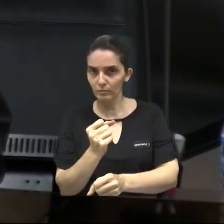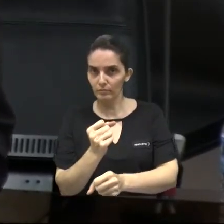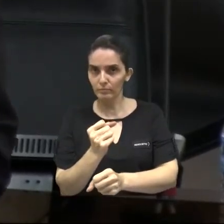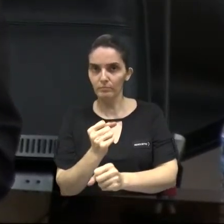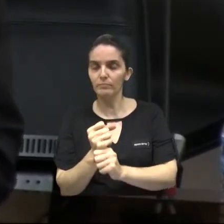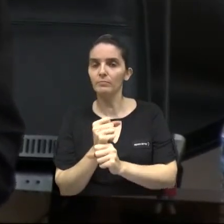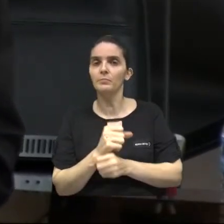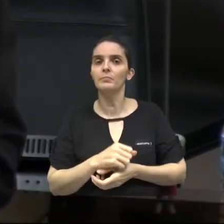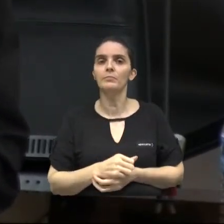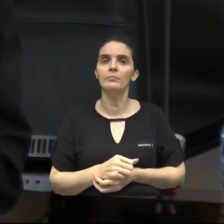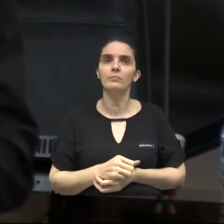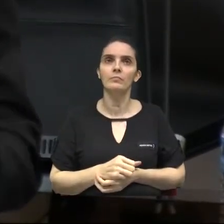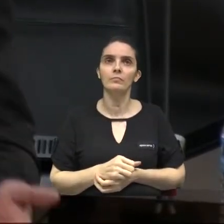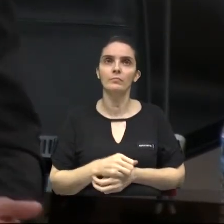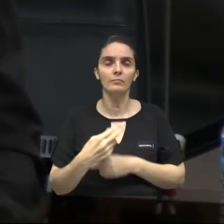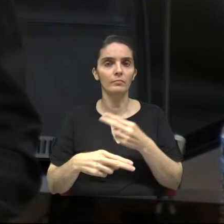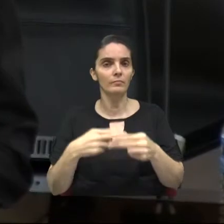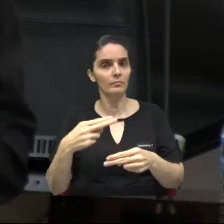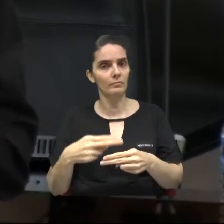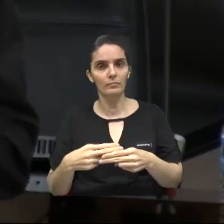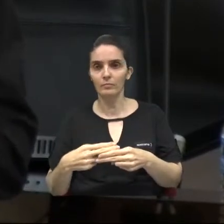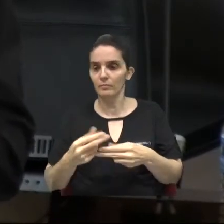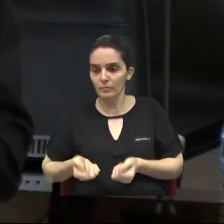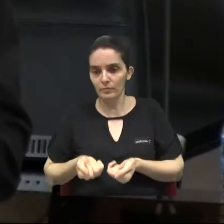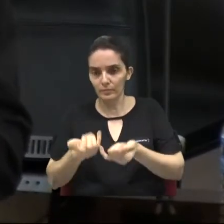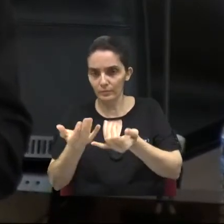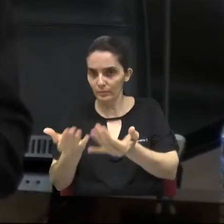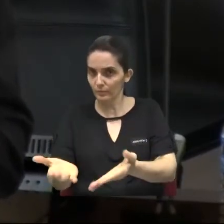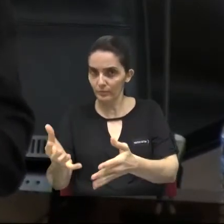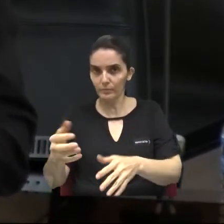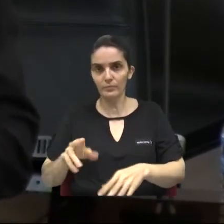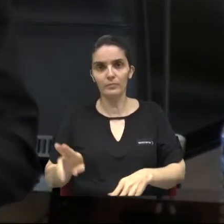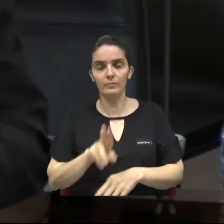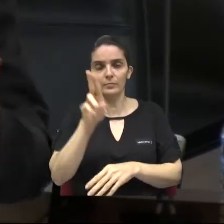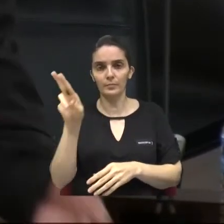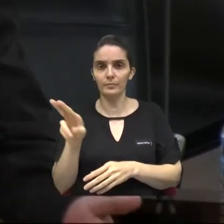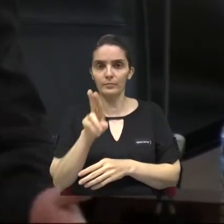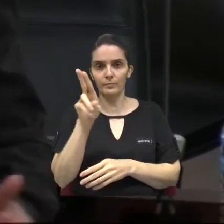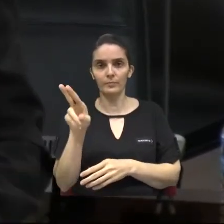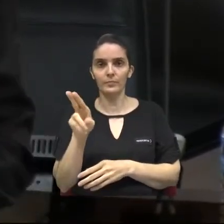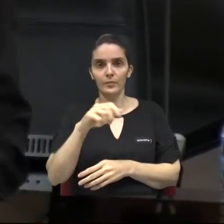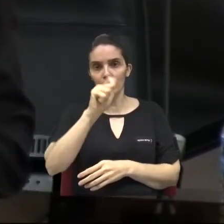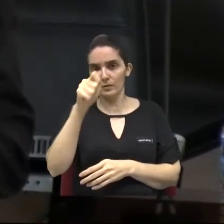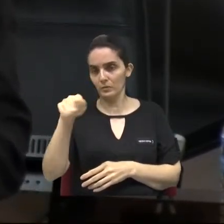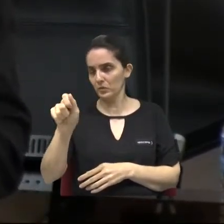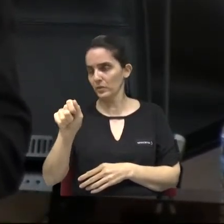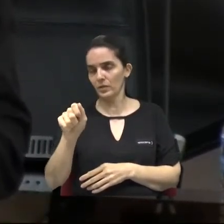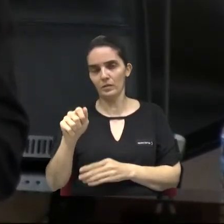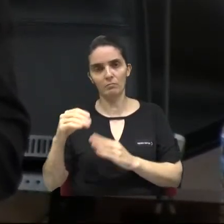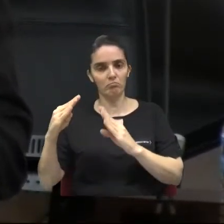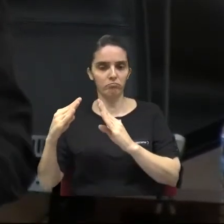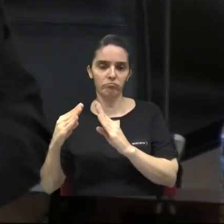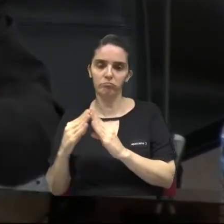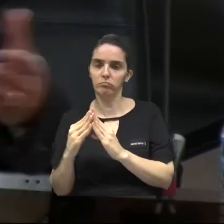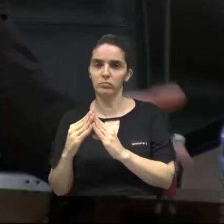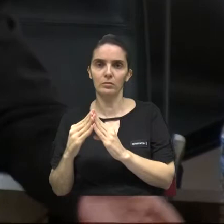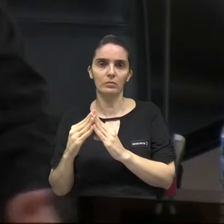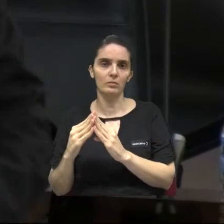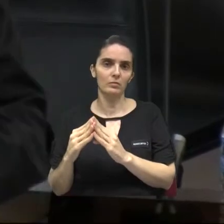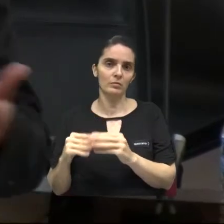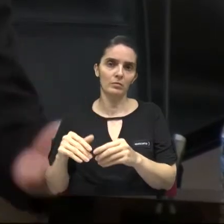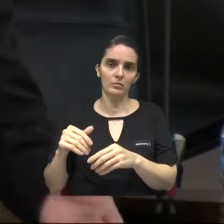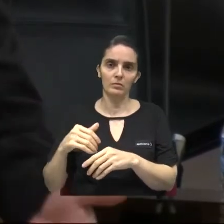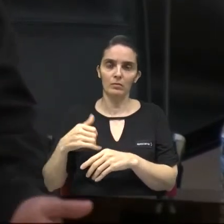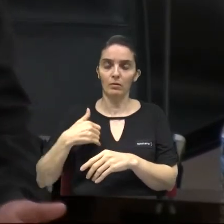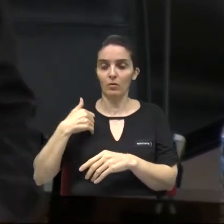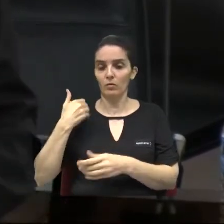motivo, não foi cedido para utilização da Associação de Moradores, a Terceira Idade